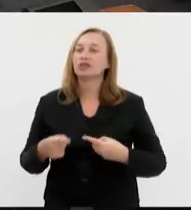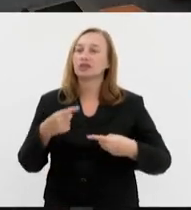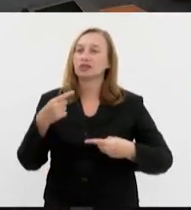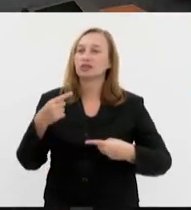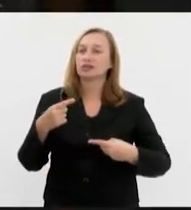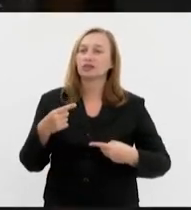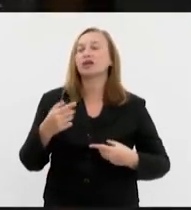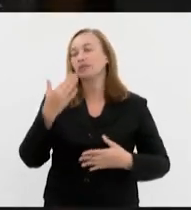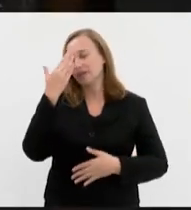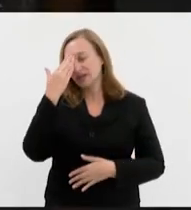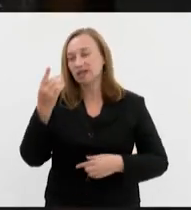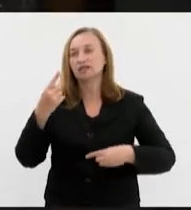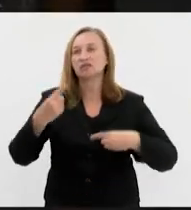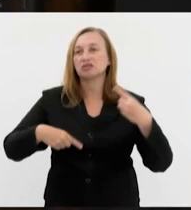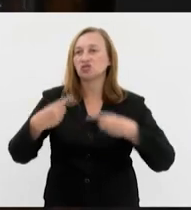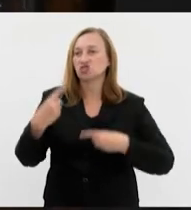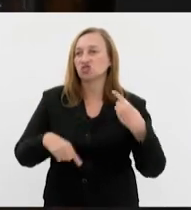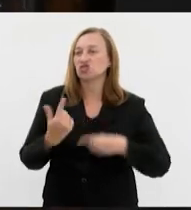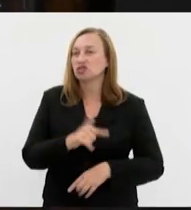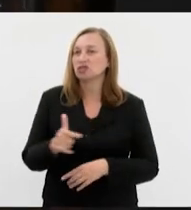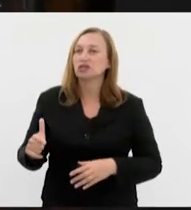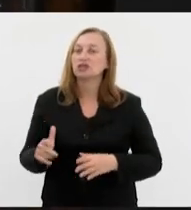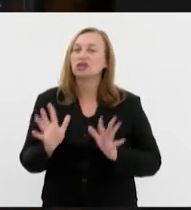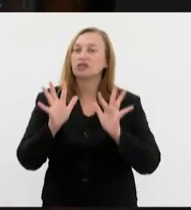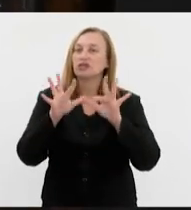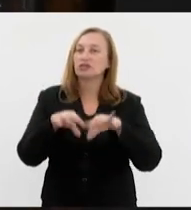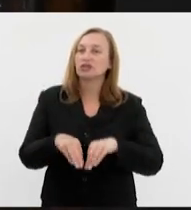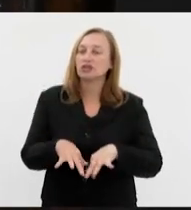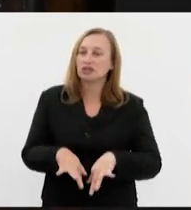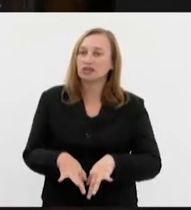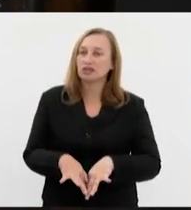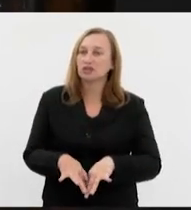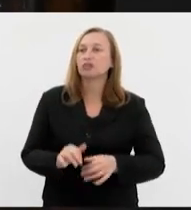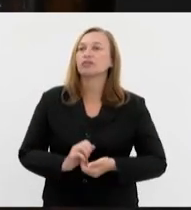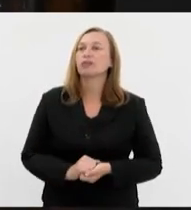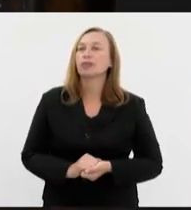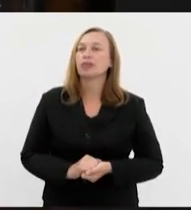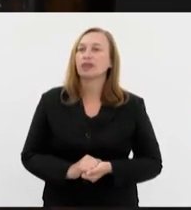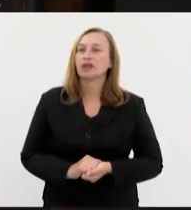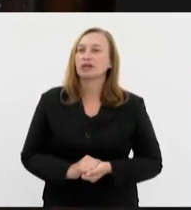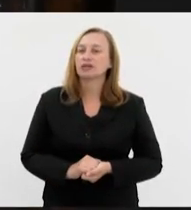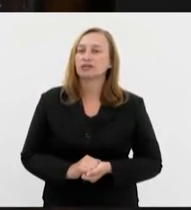Descarbonização. Obrigada. Não havendo mais quem queira discutir, encerrada a discussão.